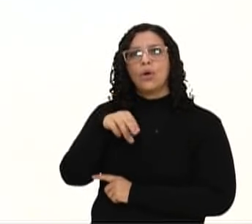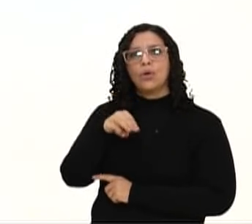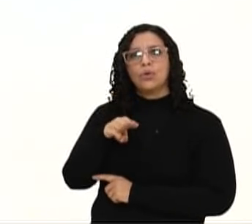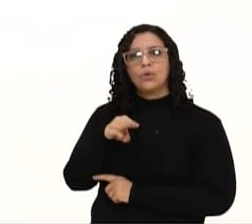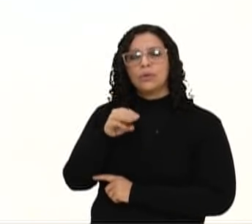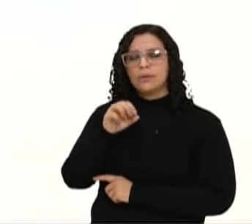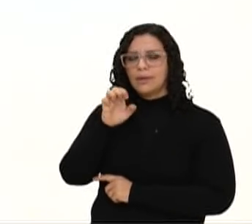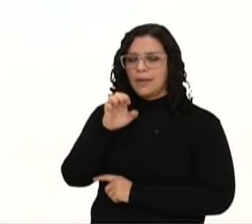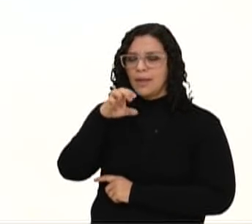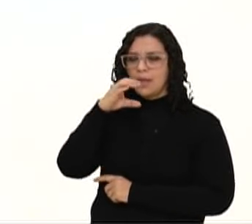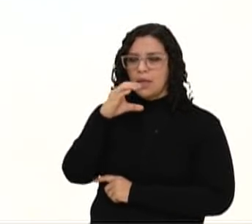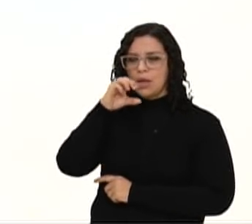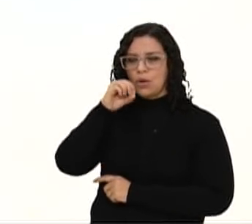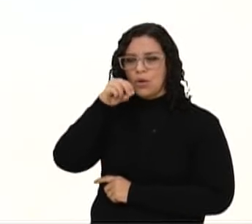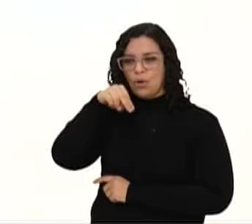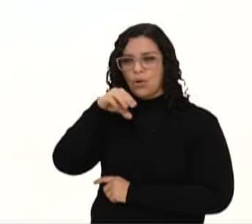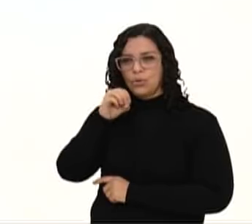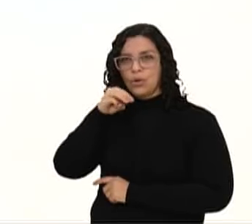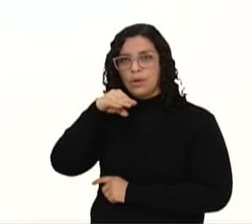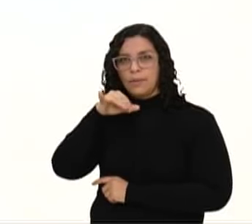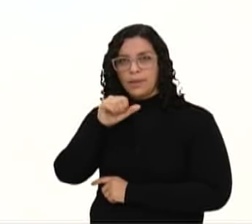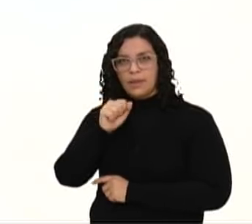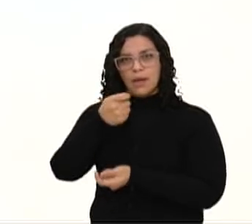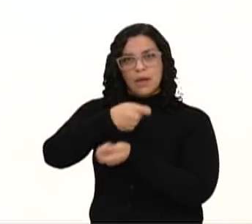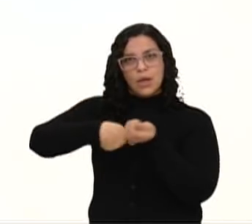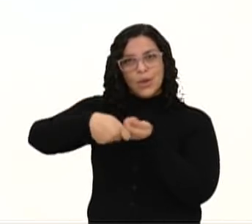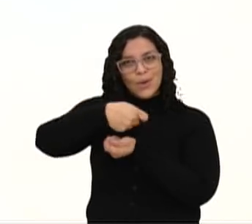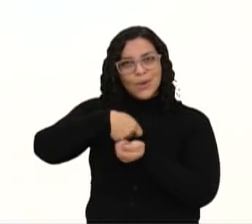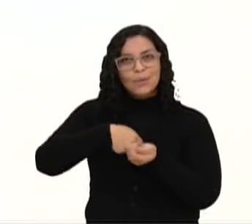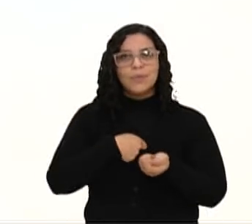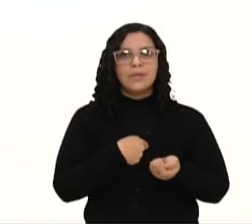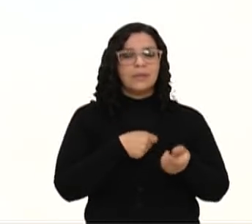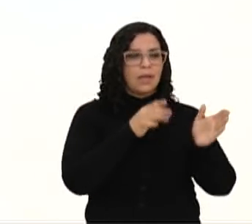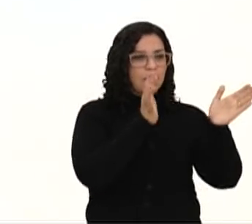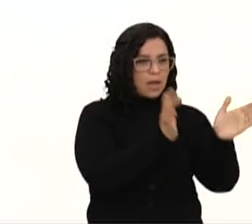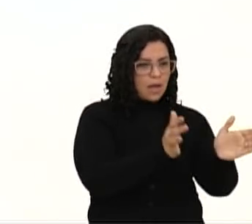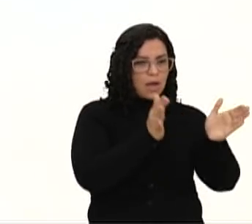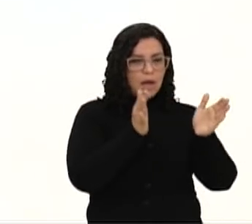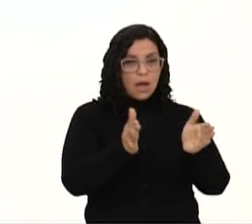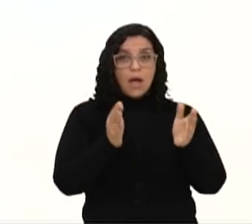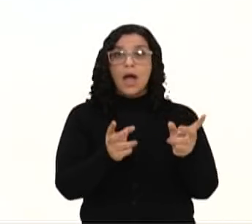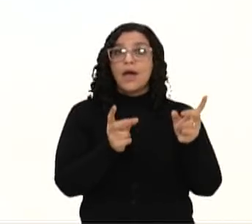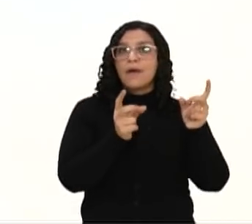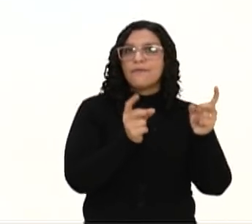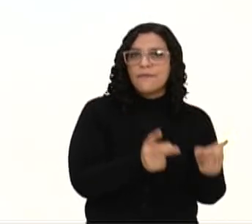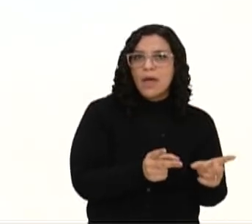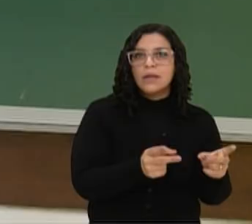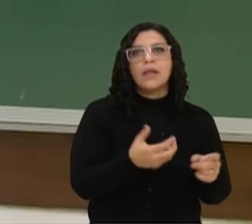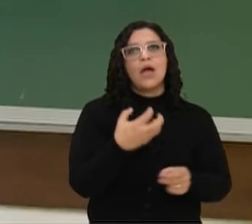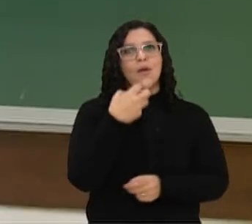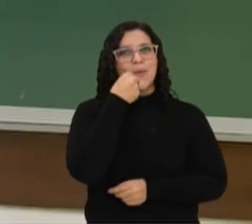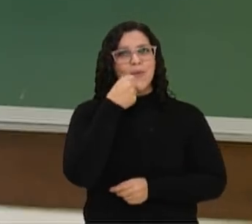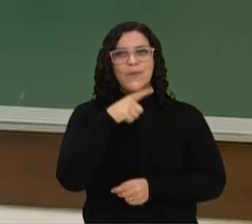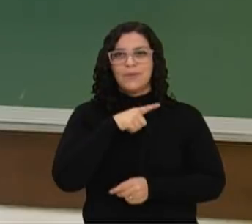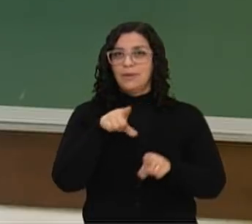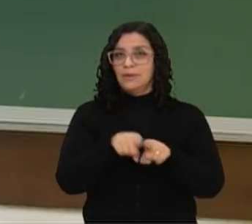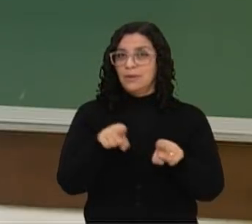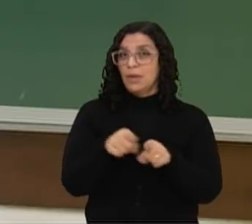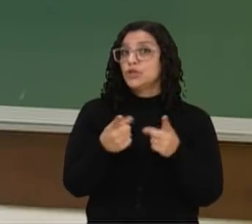estou falando de todas as atividades que geram algum ganho, algum recurso financeiro ali